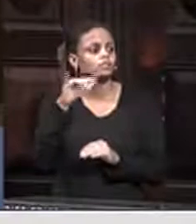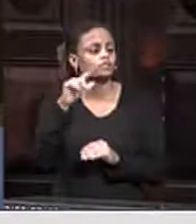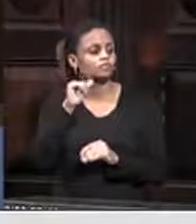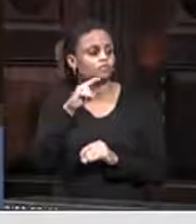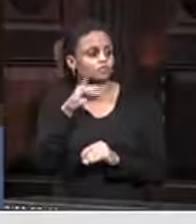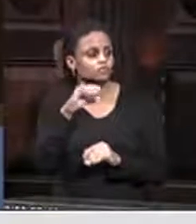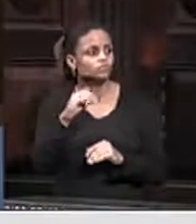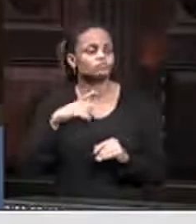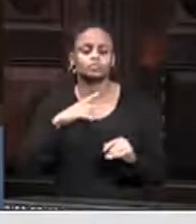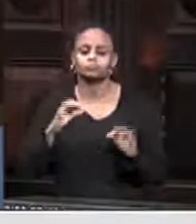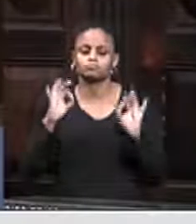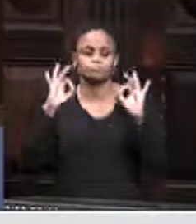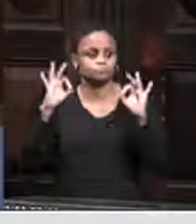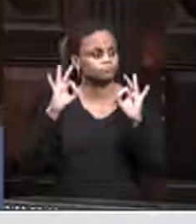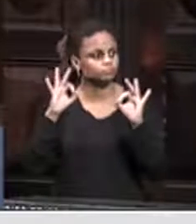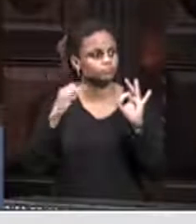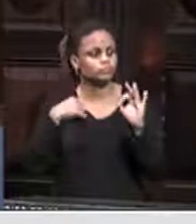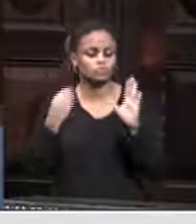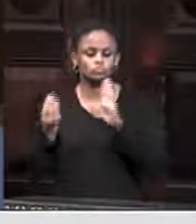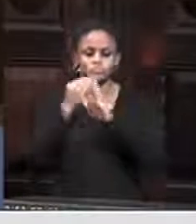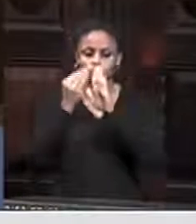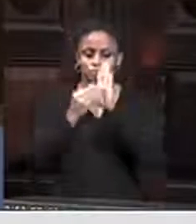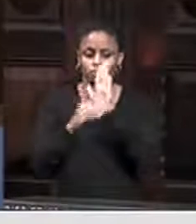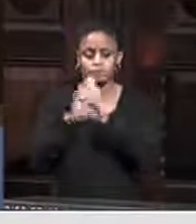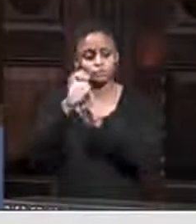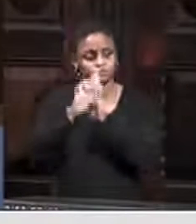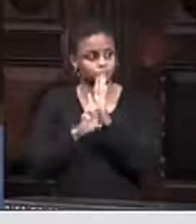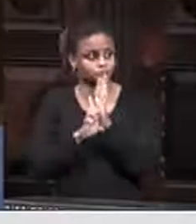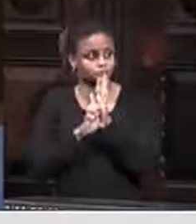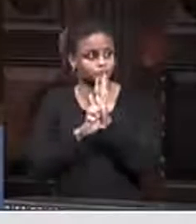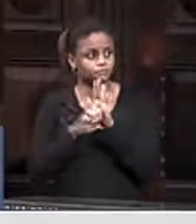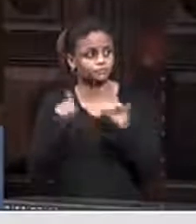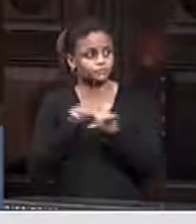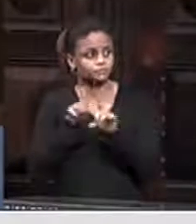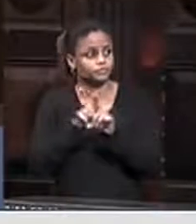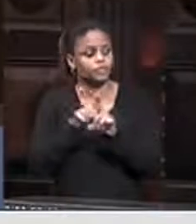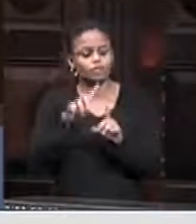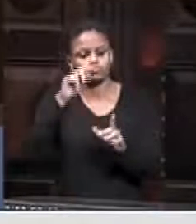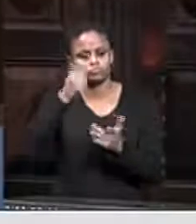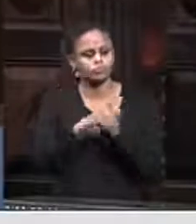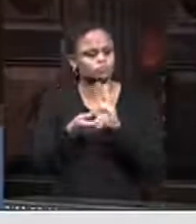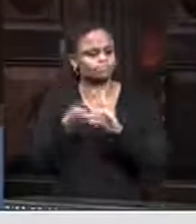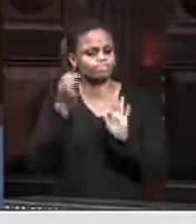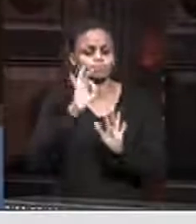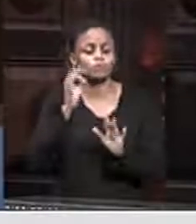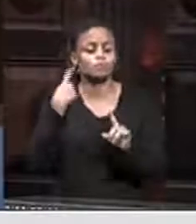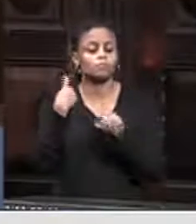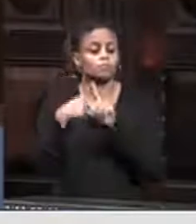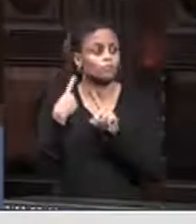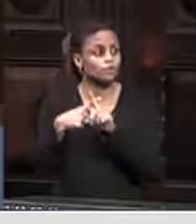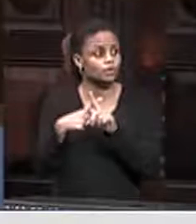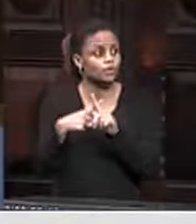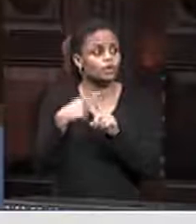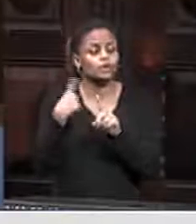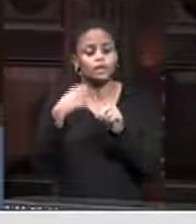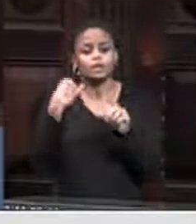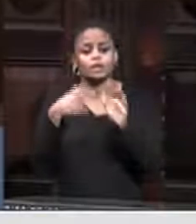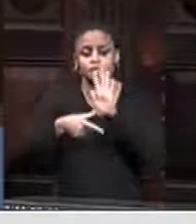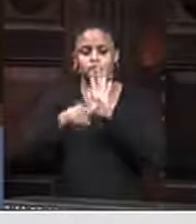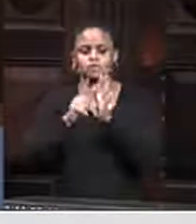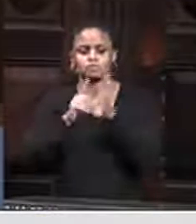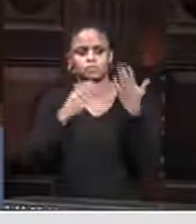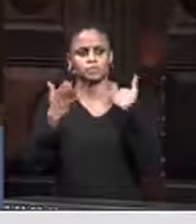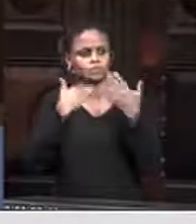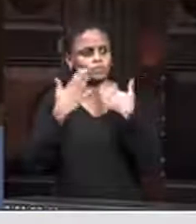mérito. Eu apresentei emendas e também decidi não retirá-las, entendendo que o processo de discussão